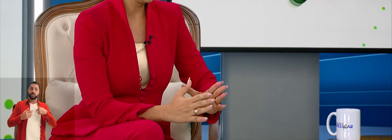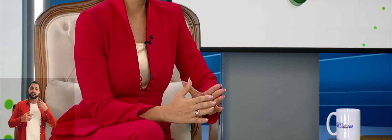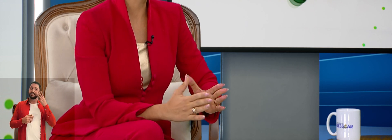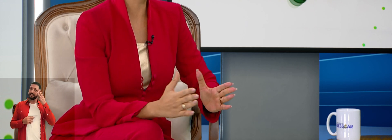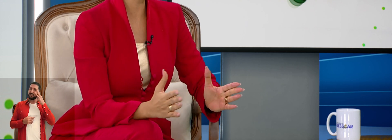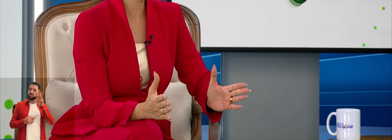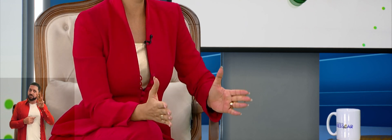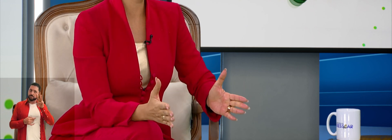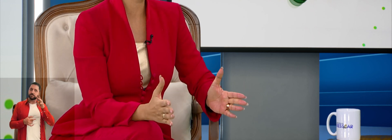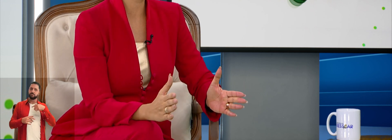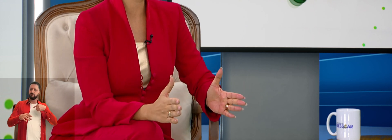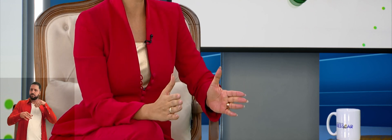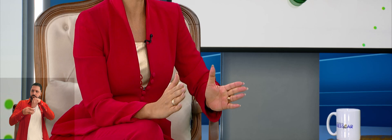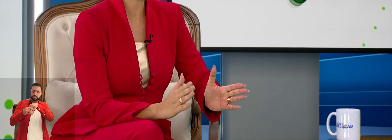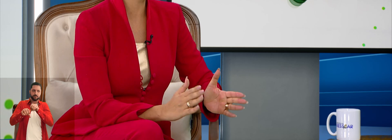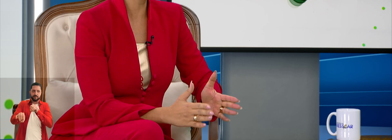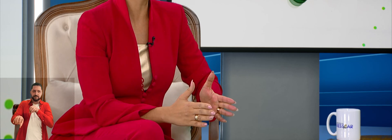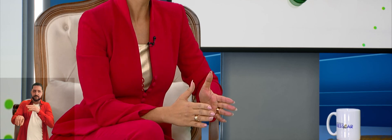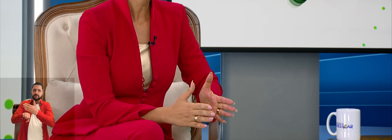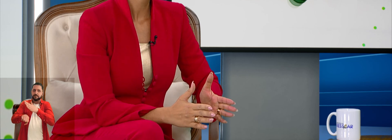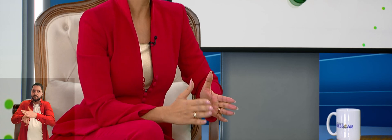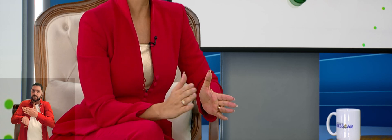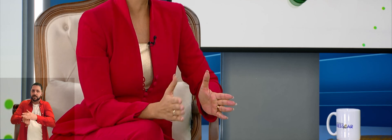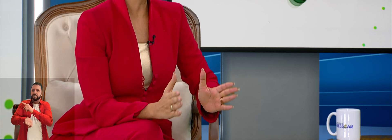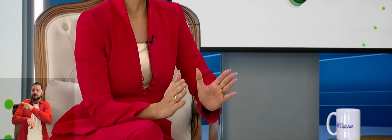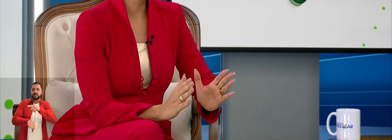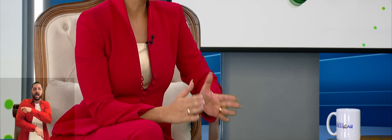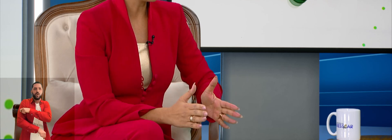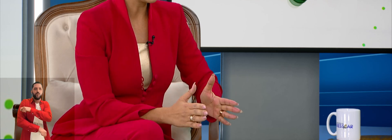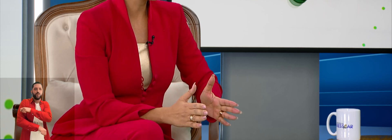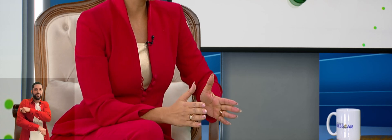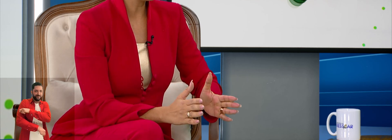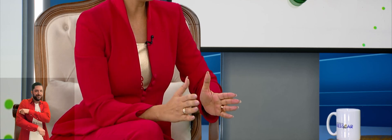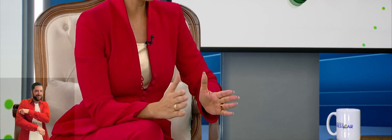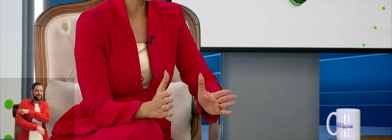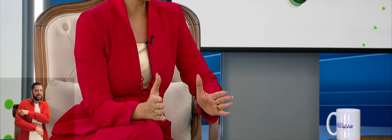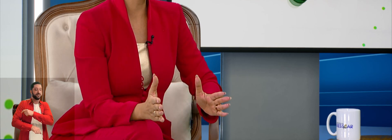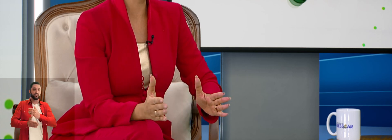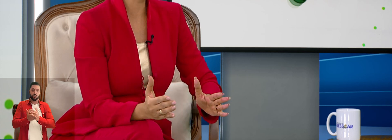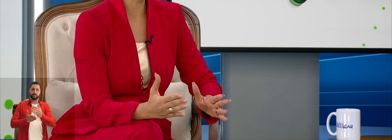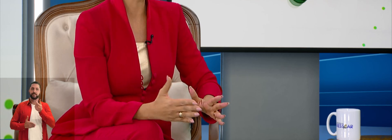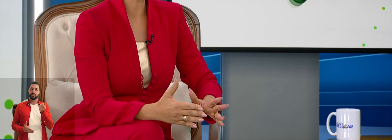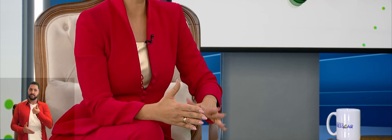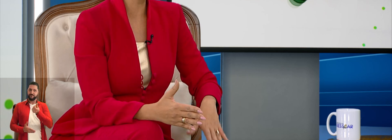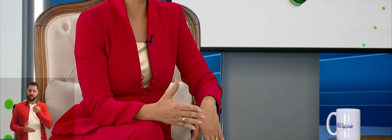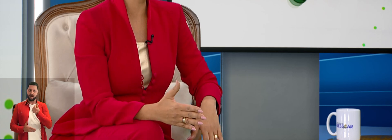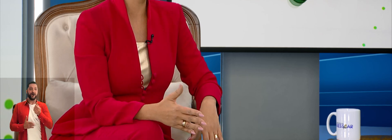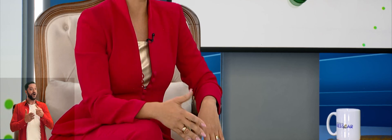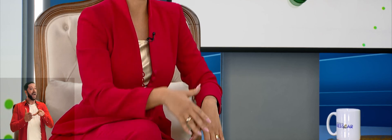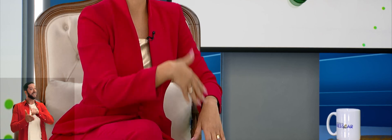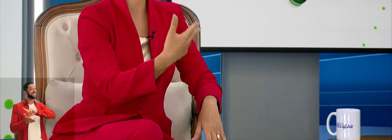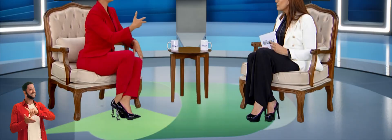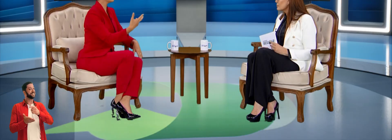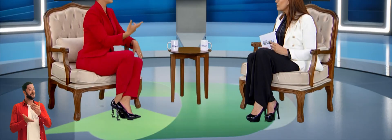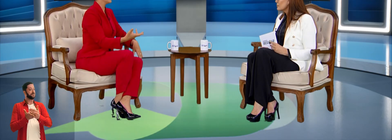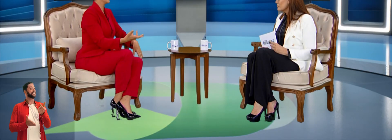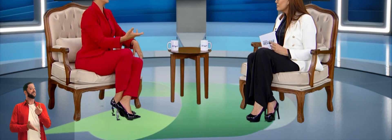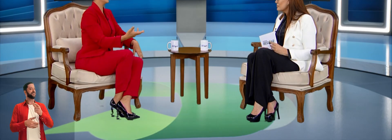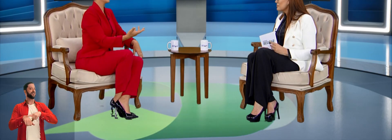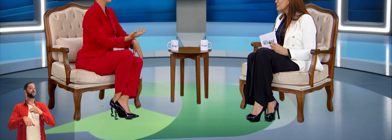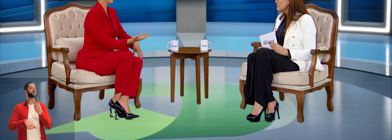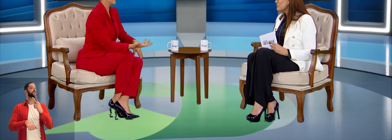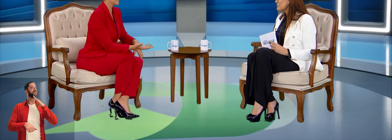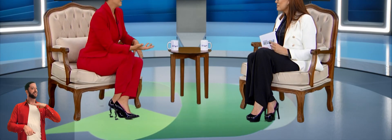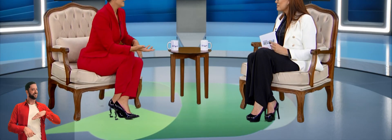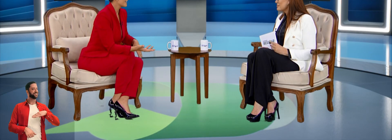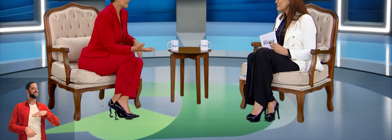nós trabalhamos 3 dias de forma imersiva em todos os alunos que passam. Então, a gente começa na sexta-feira, Eunice, a gente está começando mais cedo agora, a